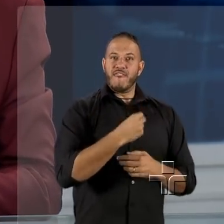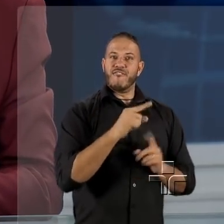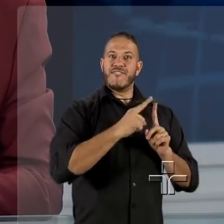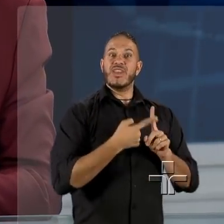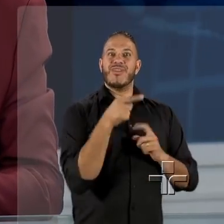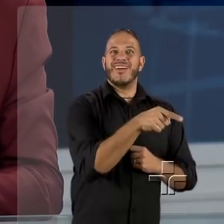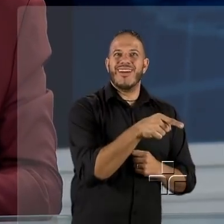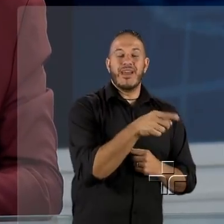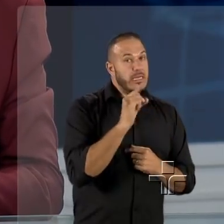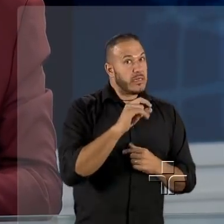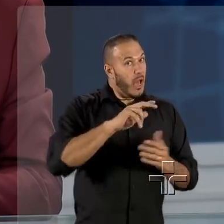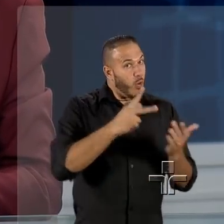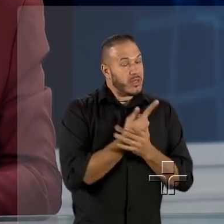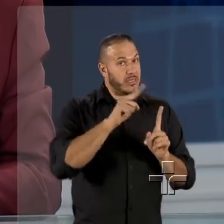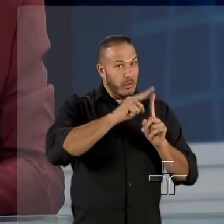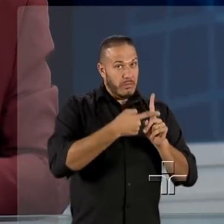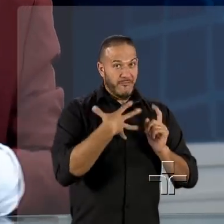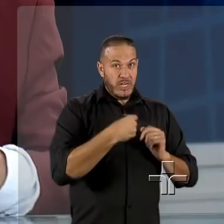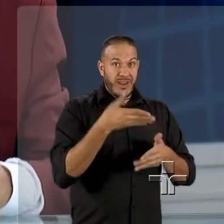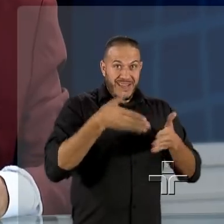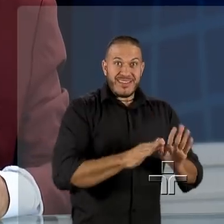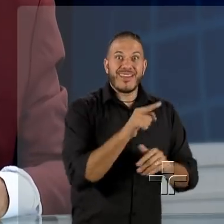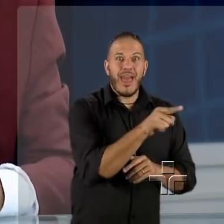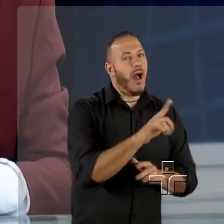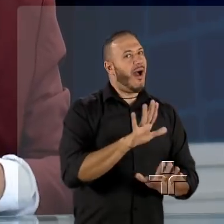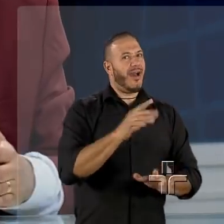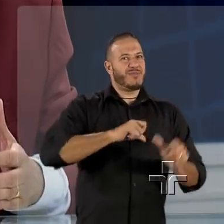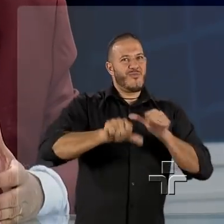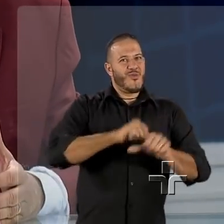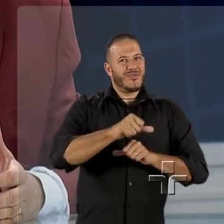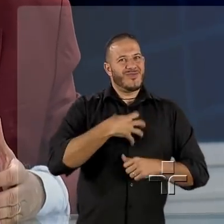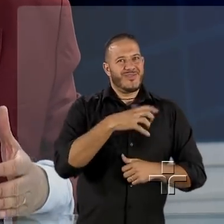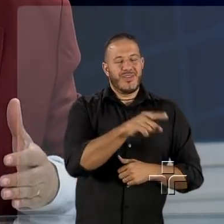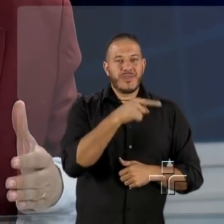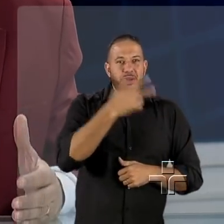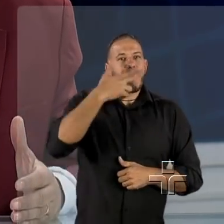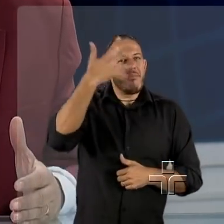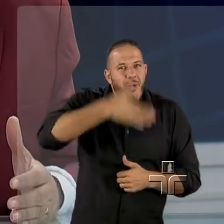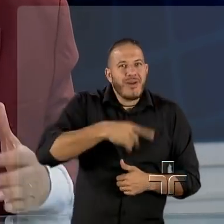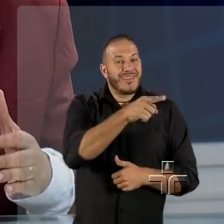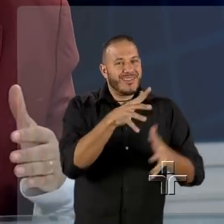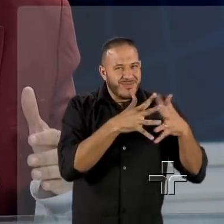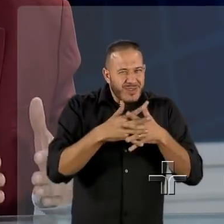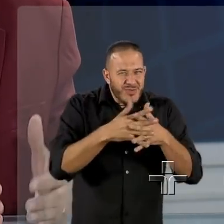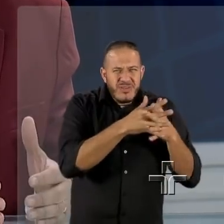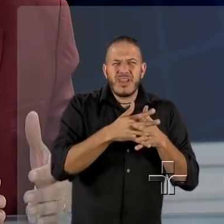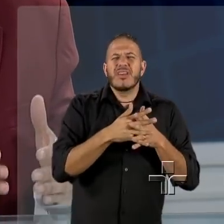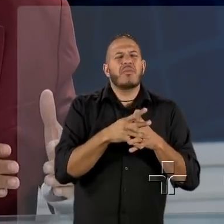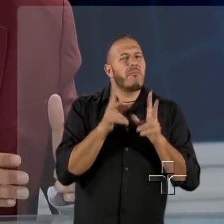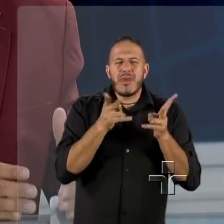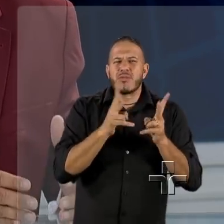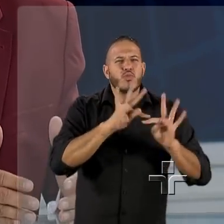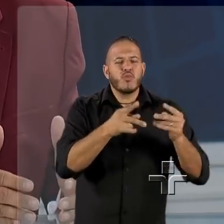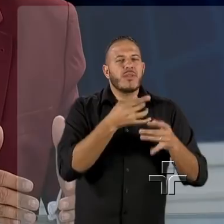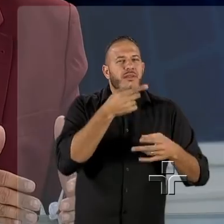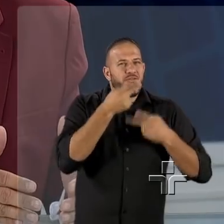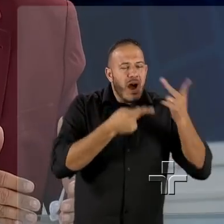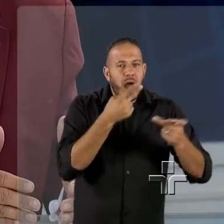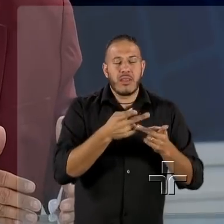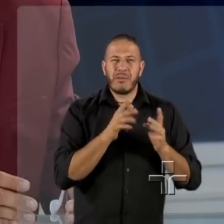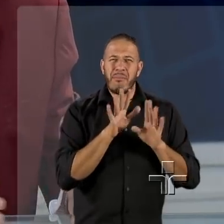mesmo que, do ponto de vista, o que a gente percebe é do ponto de vista da crise humanitária, eu acho que tem duas linhas de argumentos